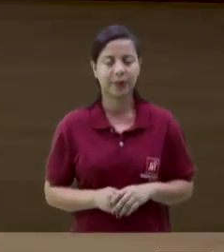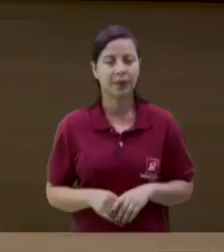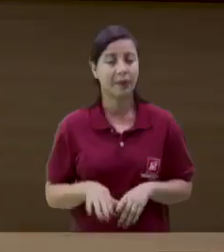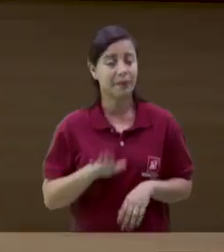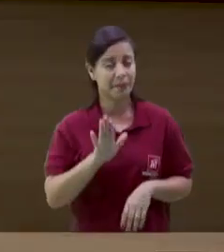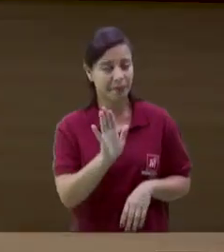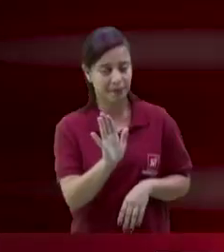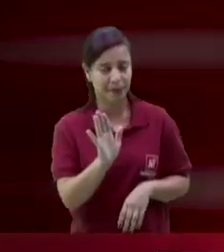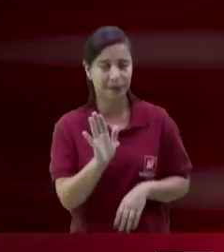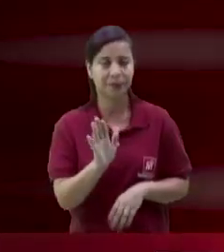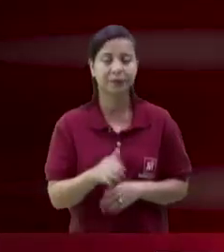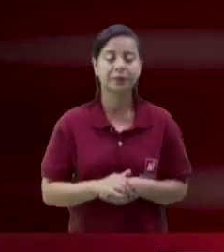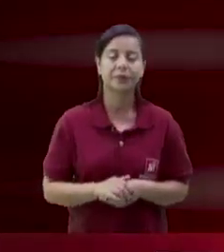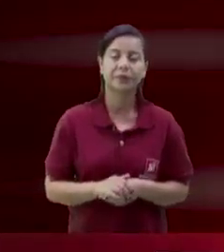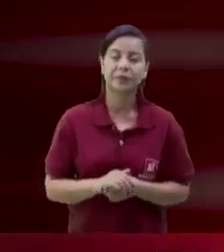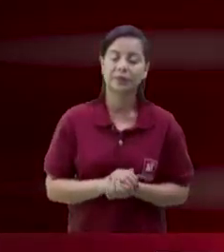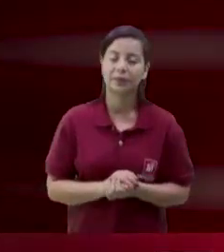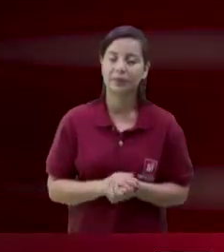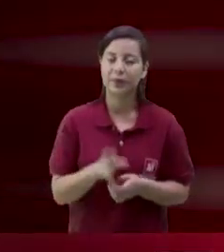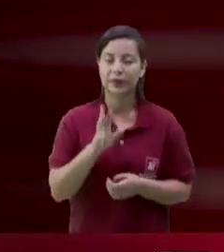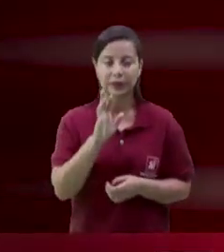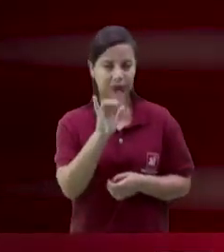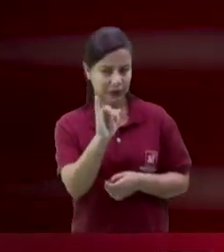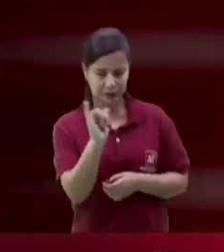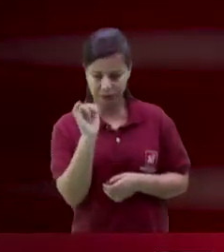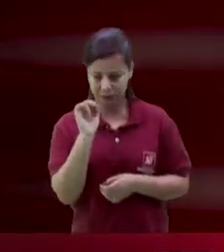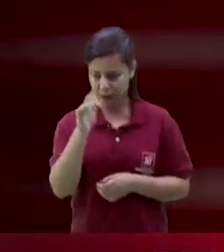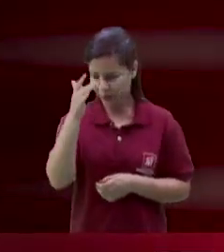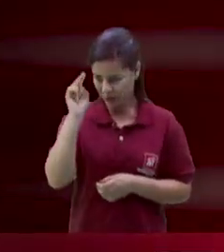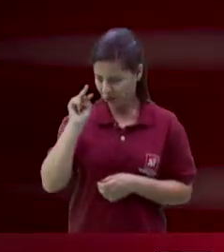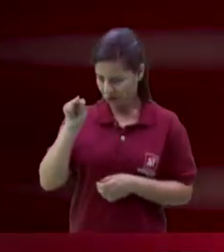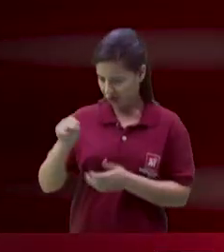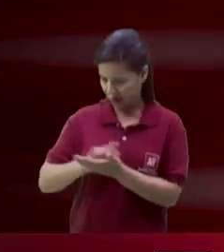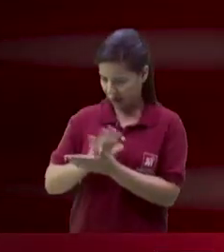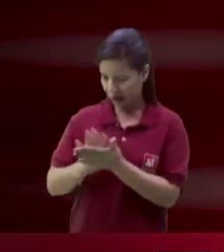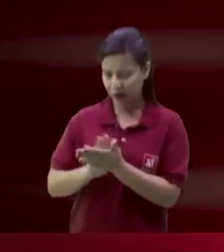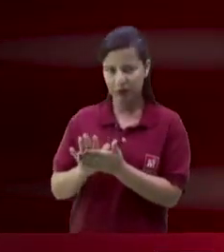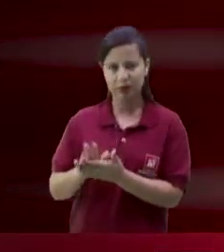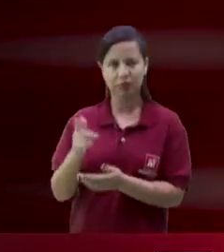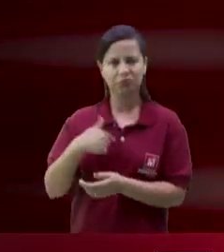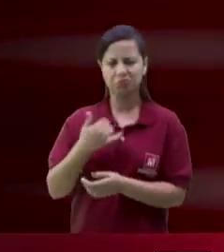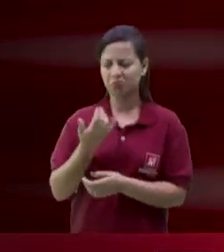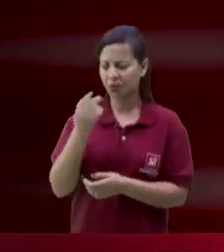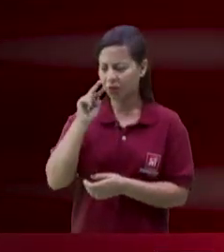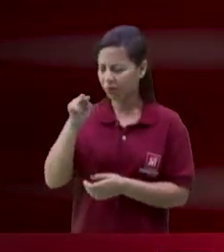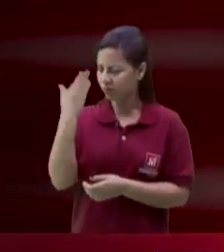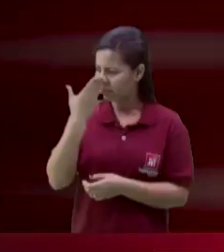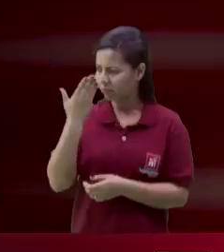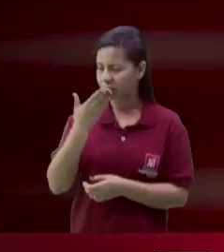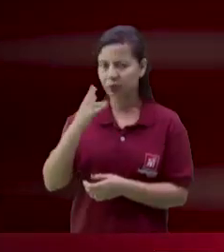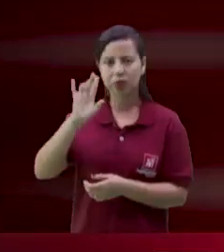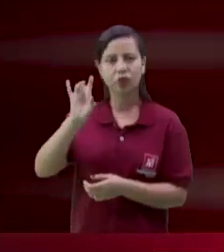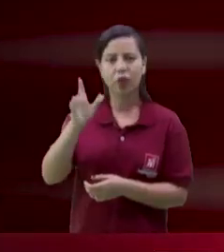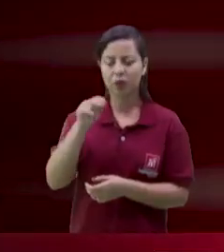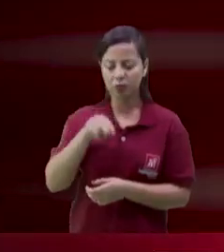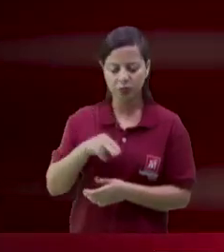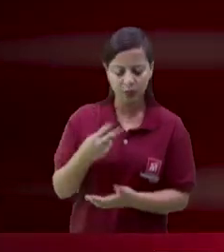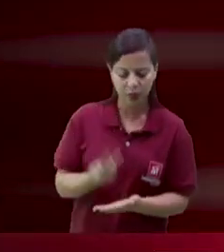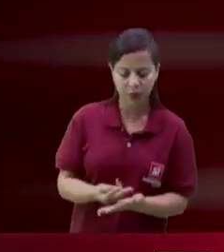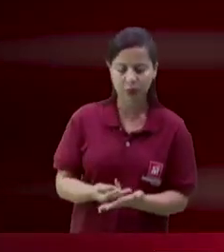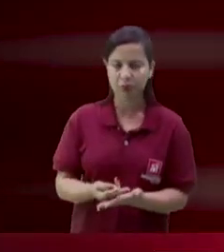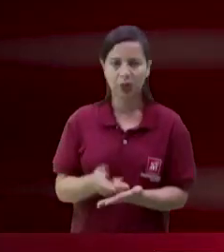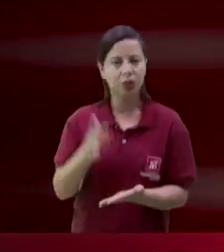No entanto, se eu não presenciei, se eu não sei o que aconteceu na queda, eu tenho que considerar a pior